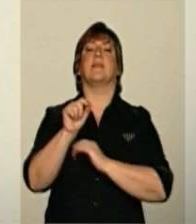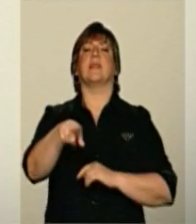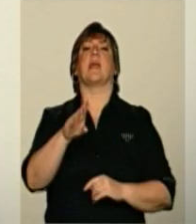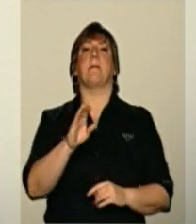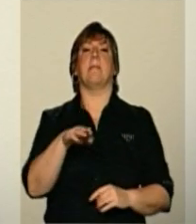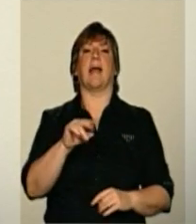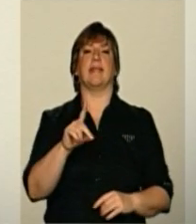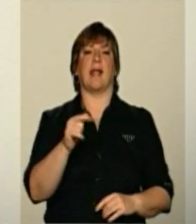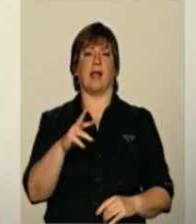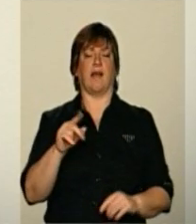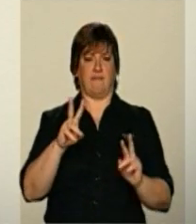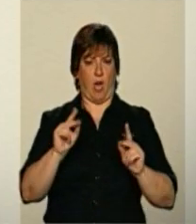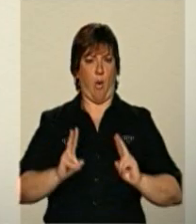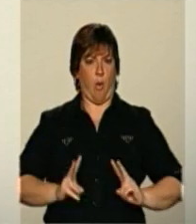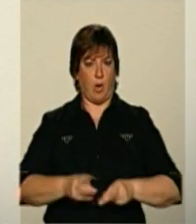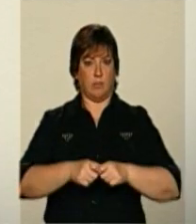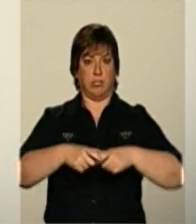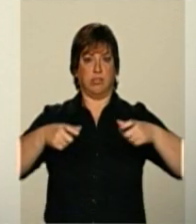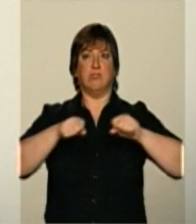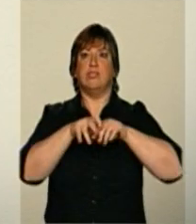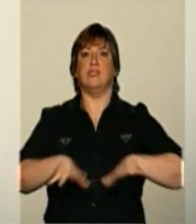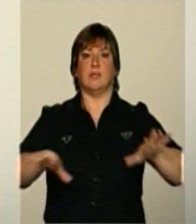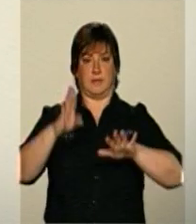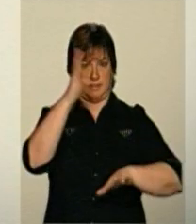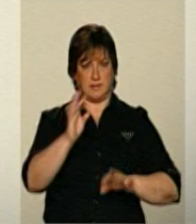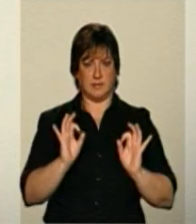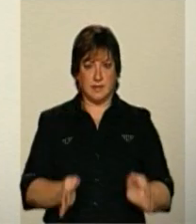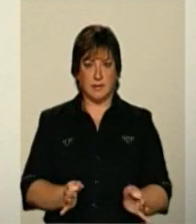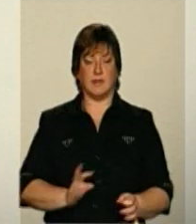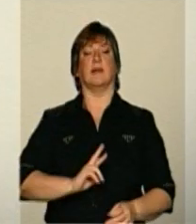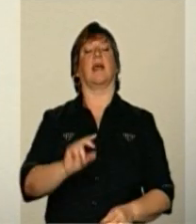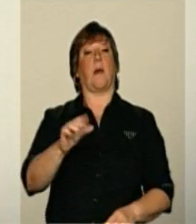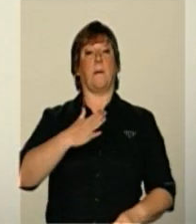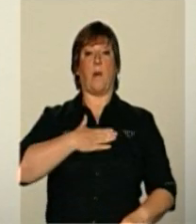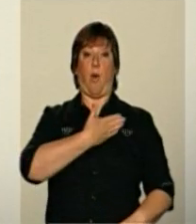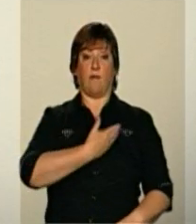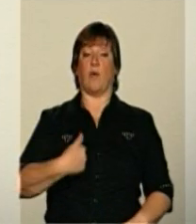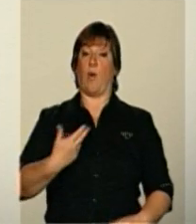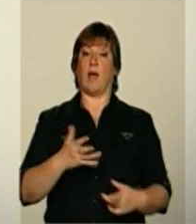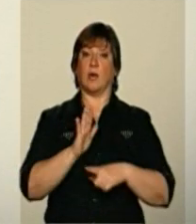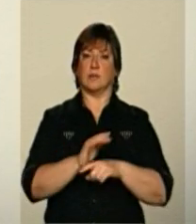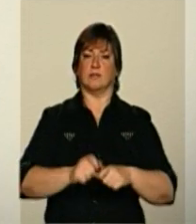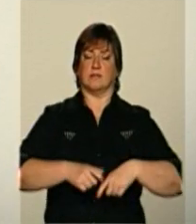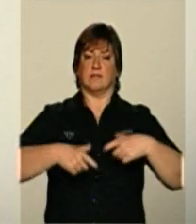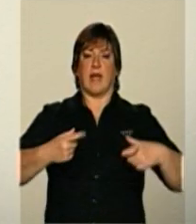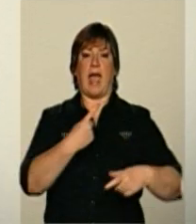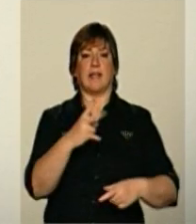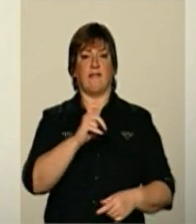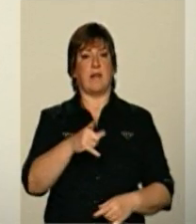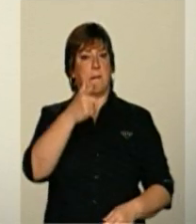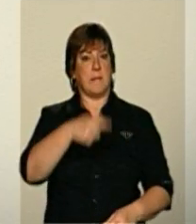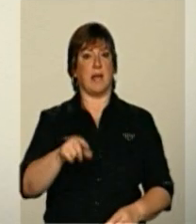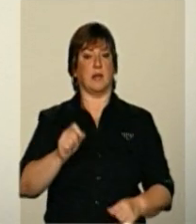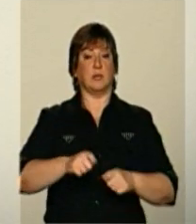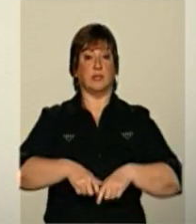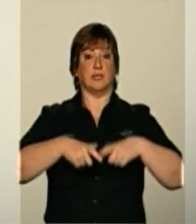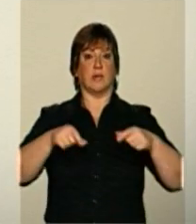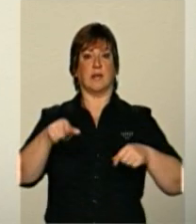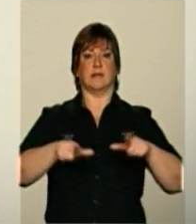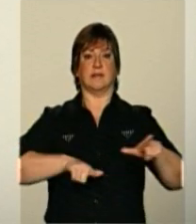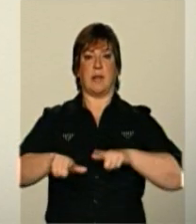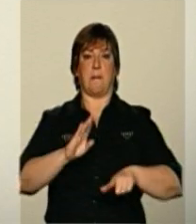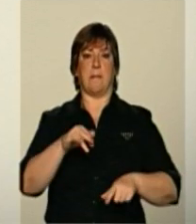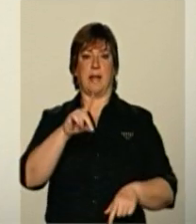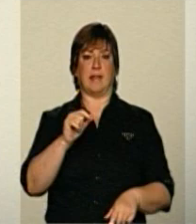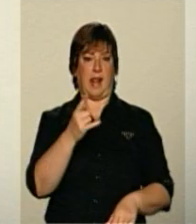larga vai continuar sendo expandido no Brasil presidenta o meu governo Luciano quer estimular cada vez mais a expansão do serviço de